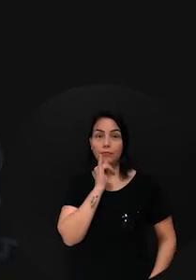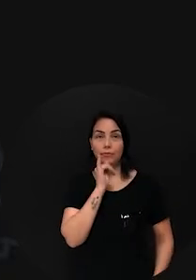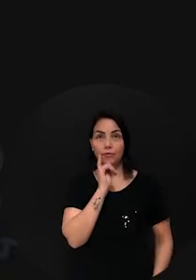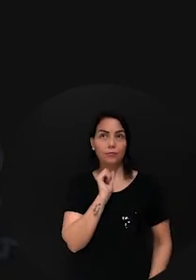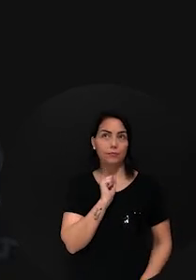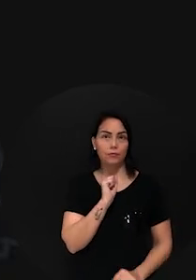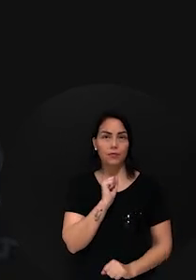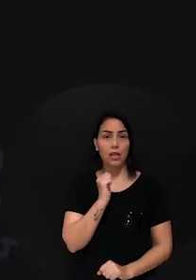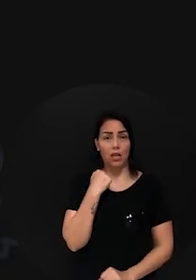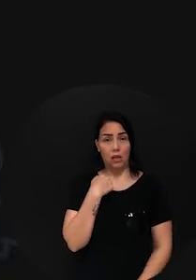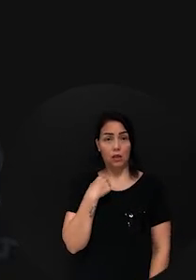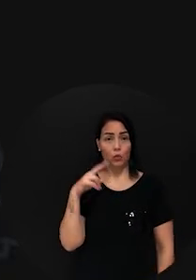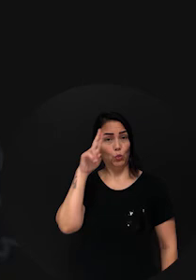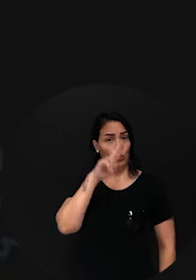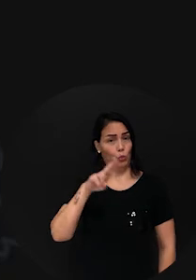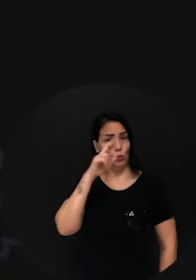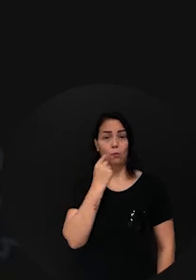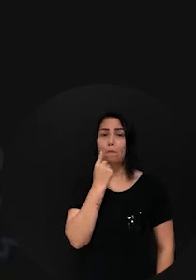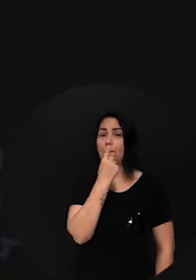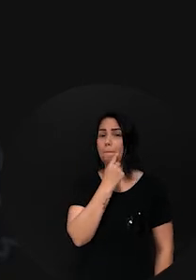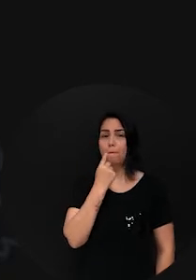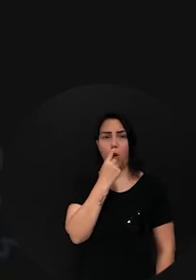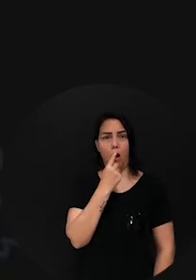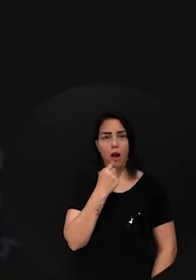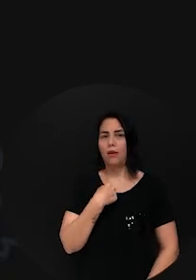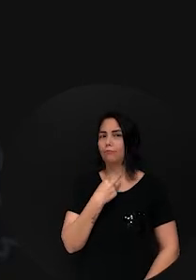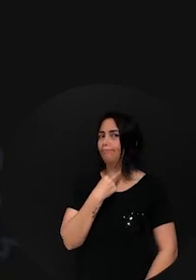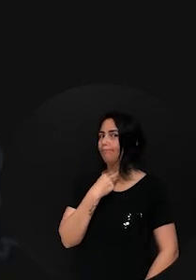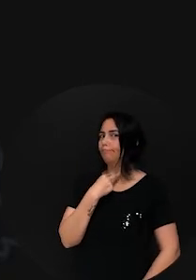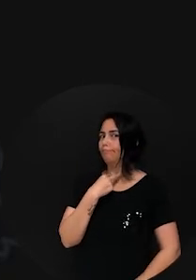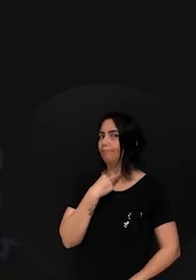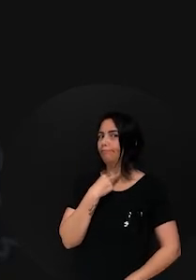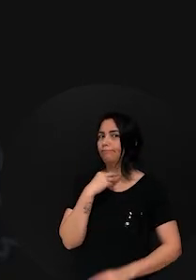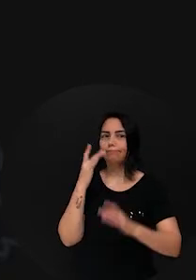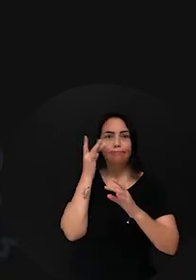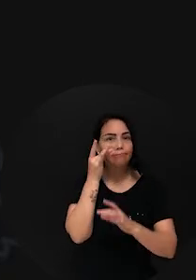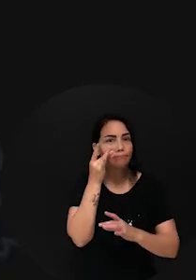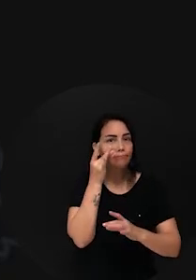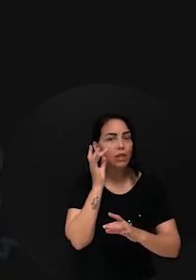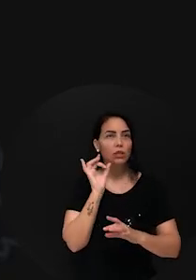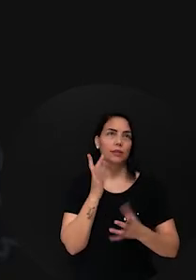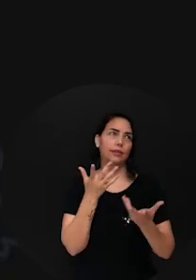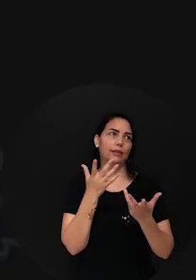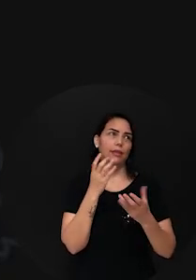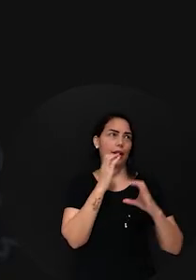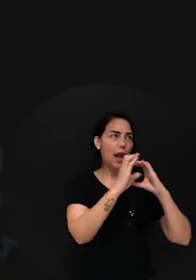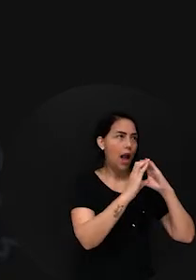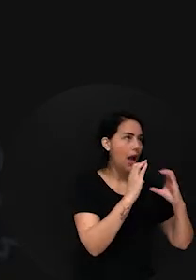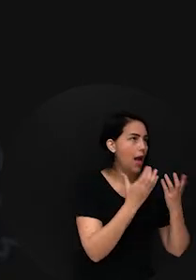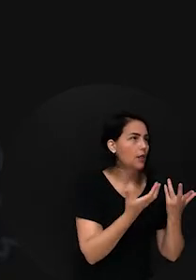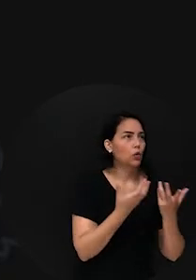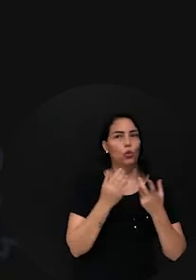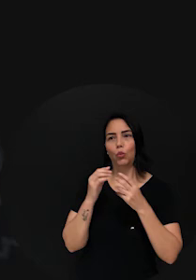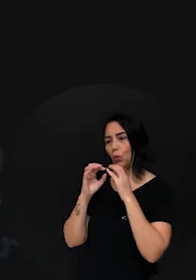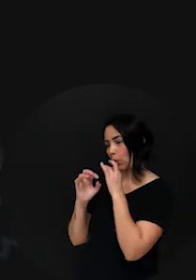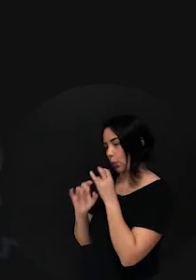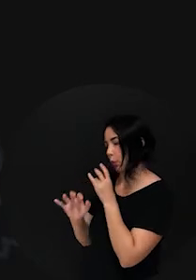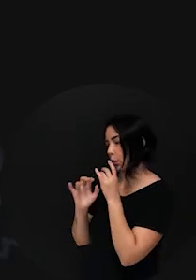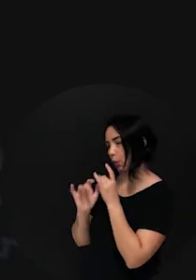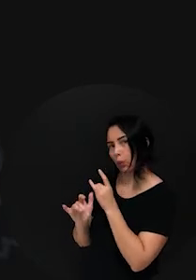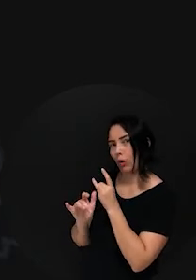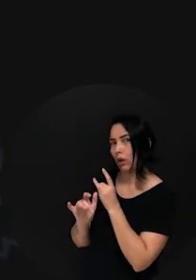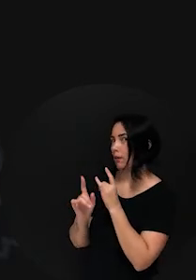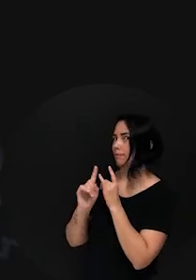boca, vão estar tudo no presencial. Então, os que utilizam a boca, então canto, instrumentos de